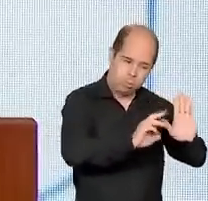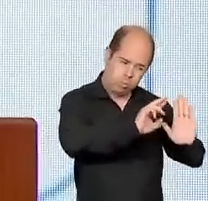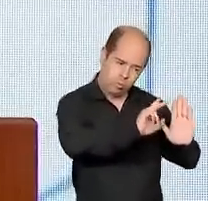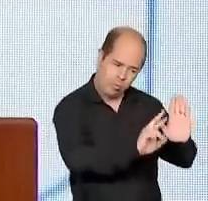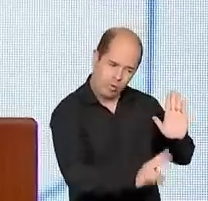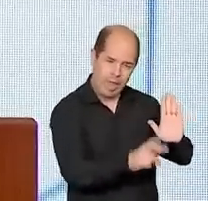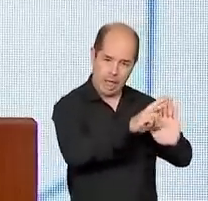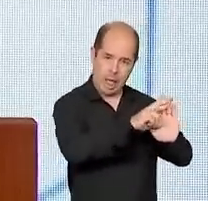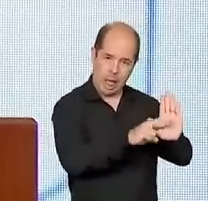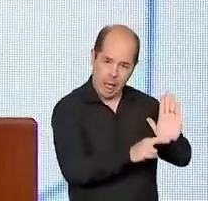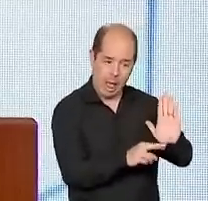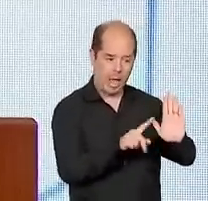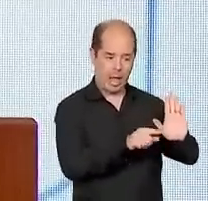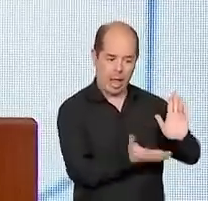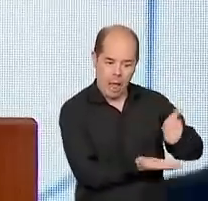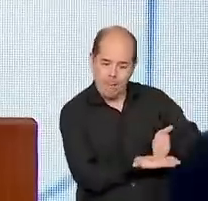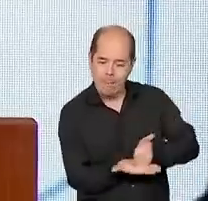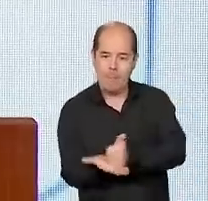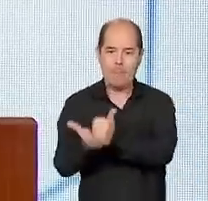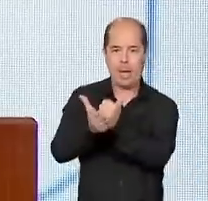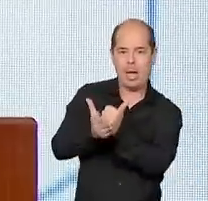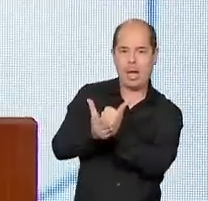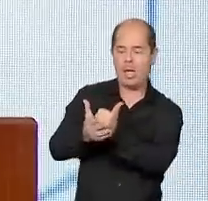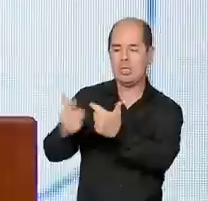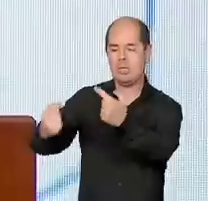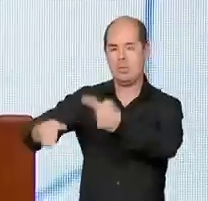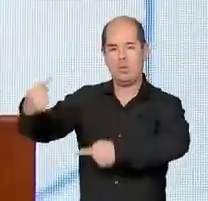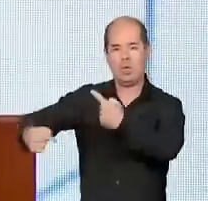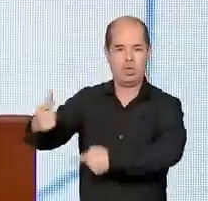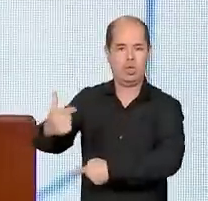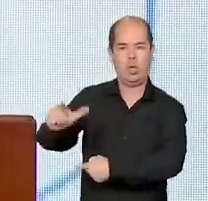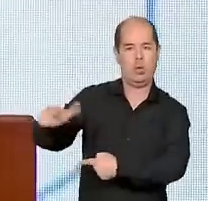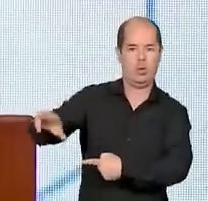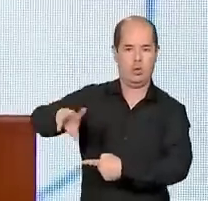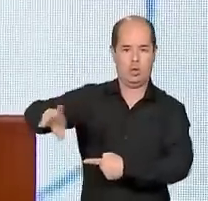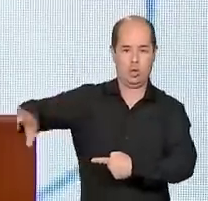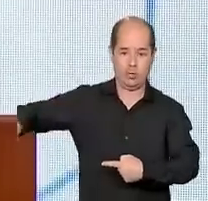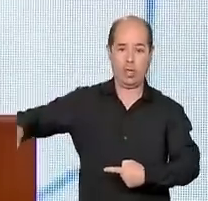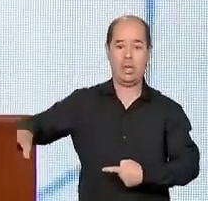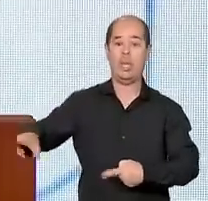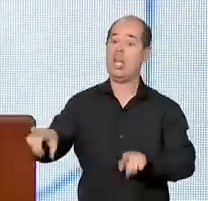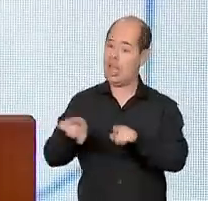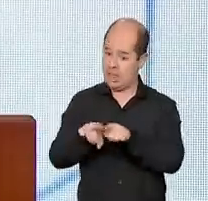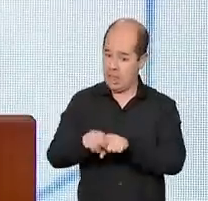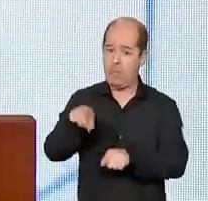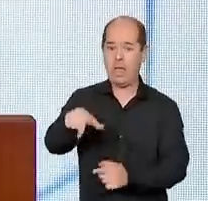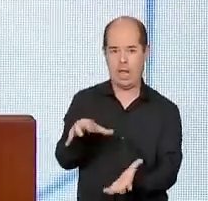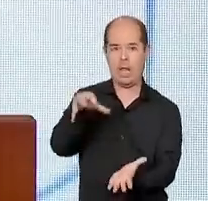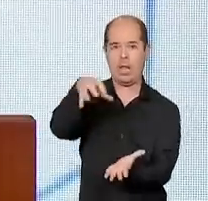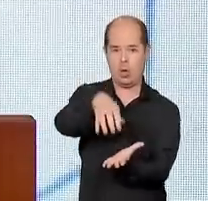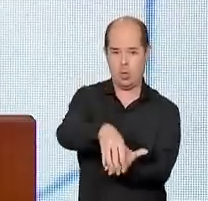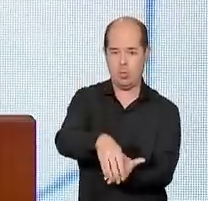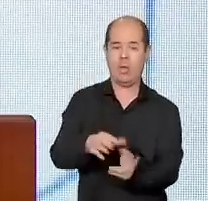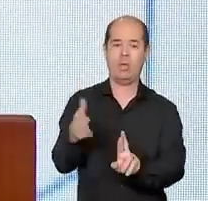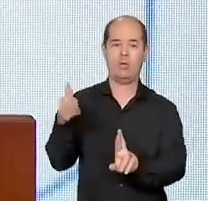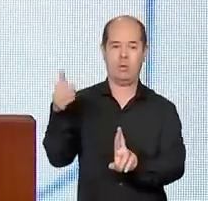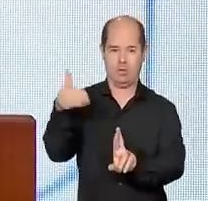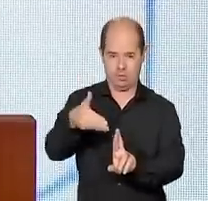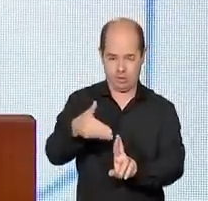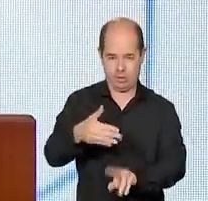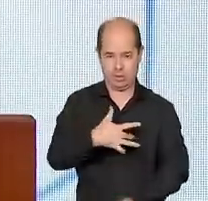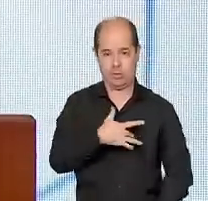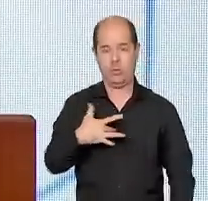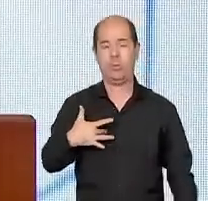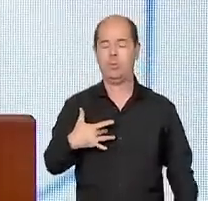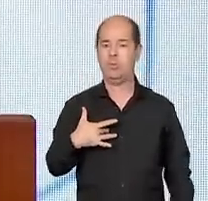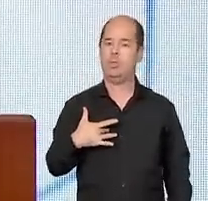públicas, incluindo as ações relacionadas ao complexo econômico industrial da saúde. Em